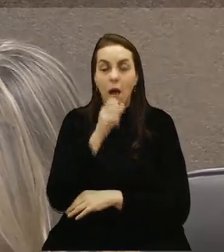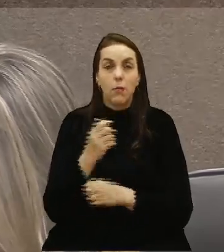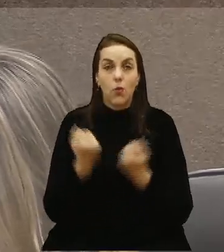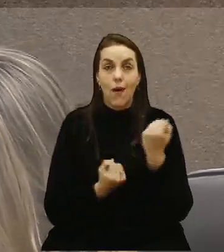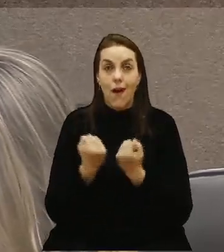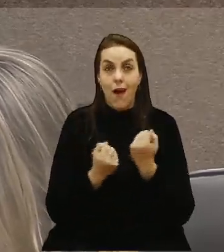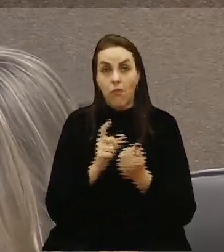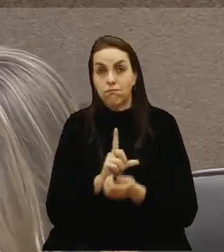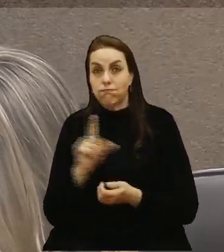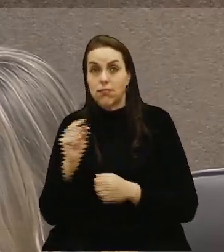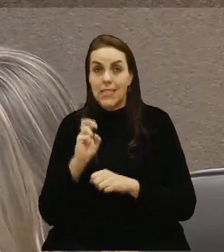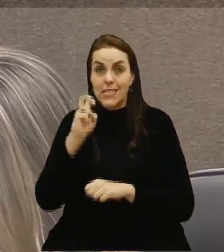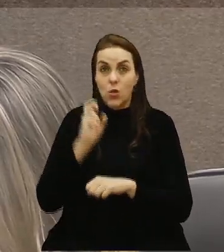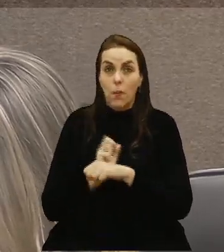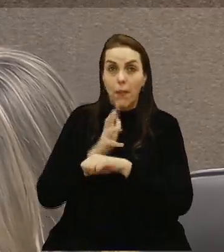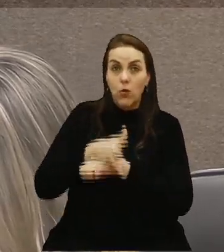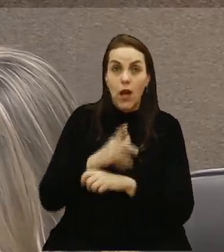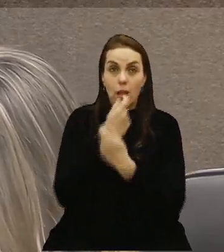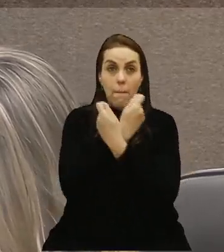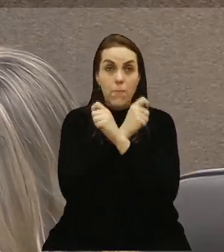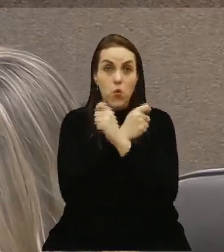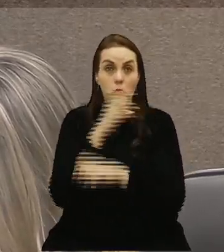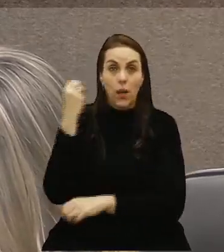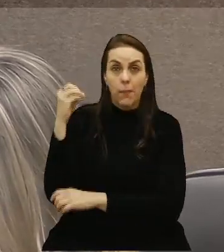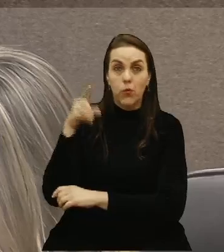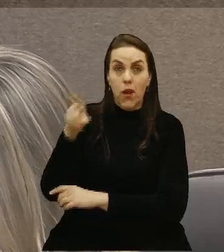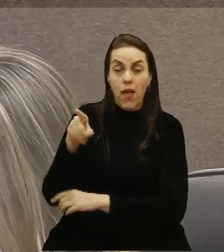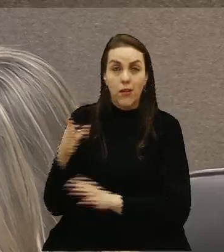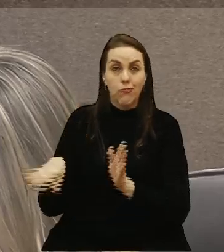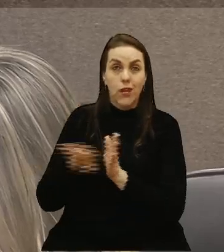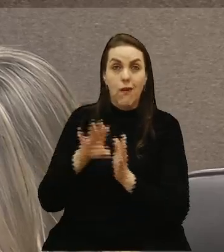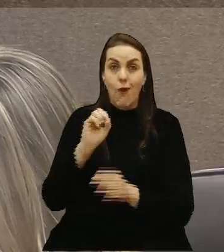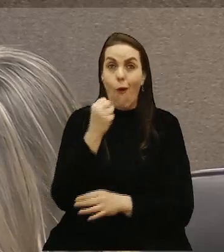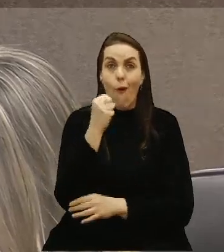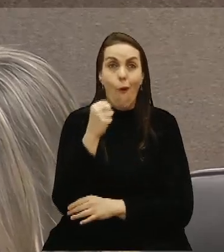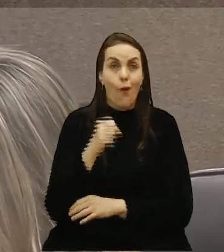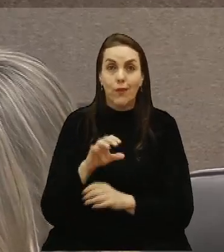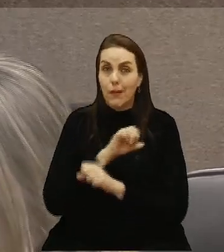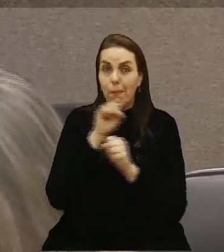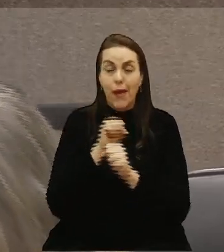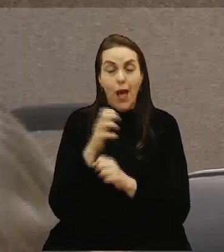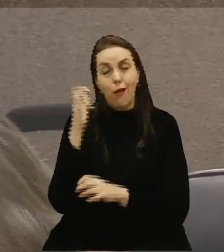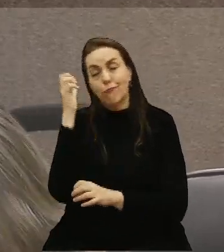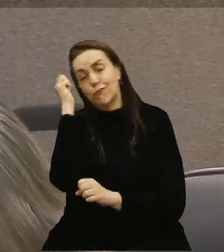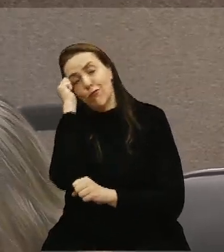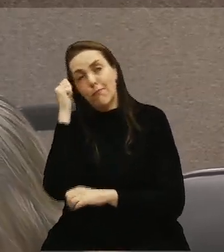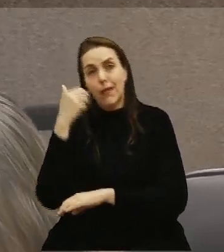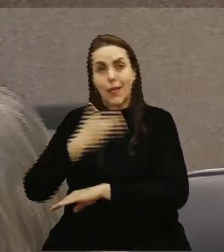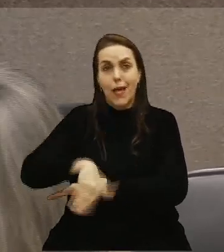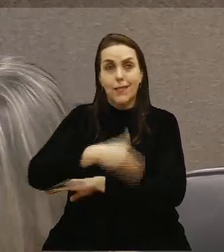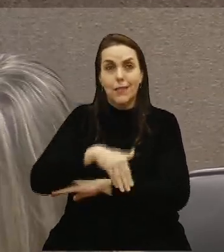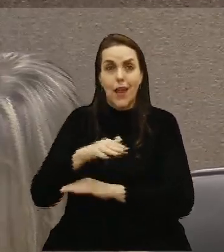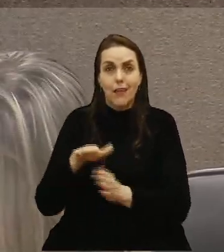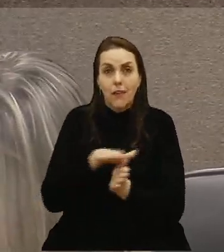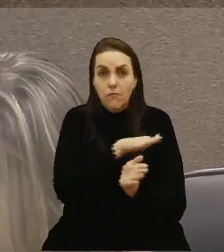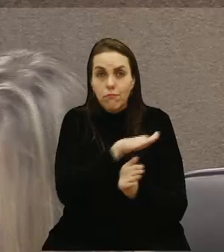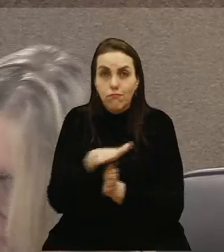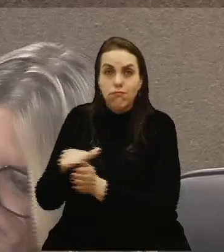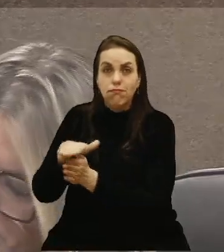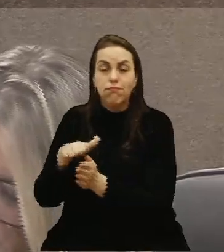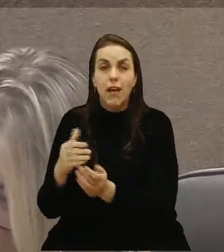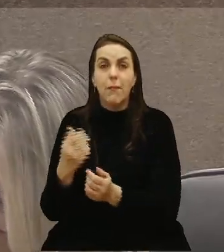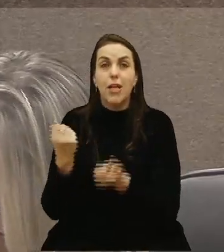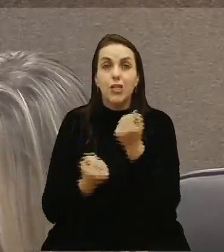manhã, ia para a PUC em Porto Alegre, chegava às 8 e pouco. Muitas vezes tinha que dormir na beira de estrada para poder dirigir o carro, para